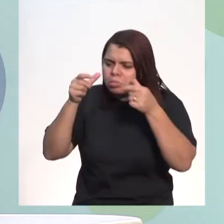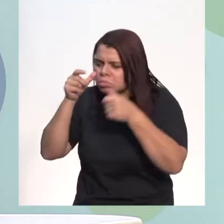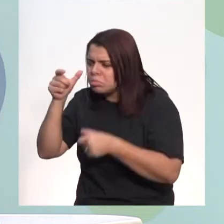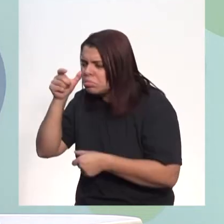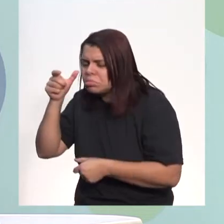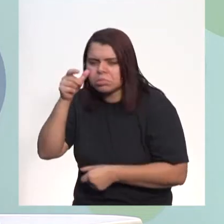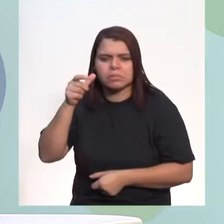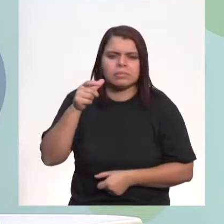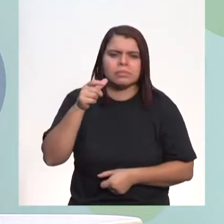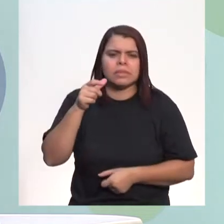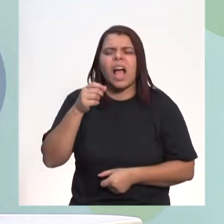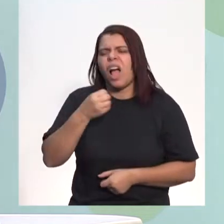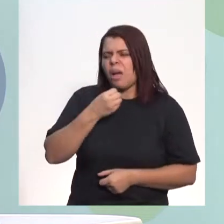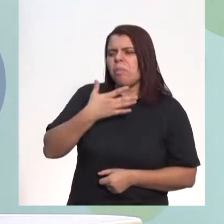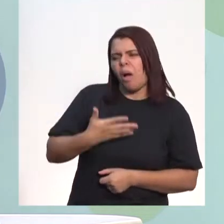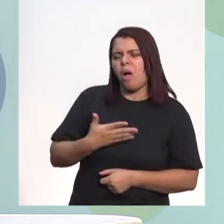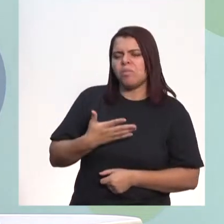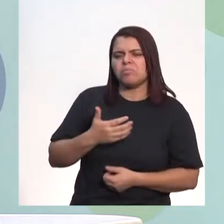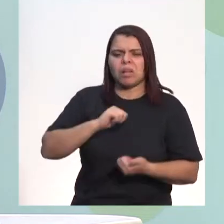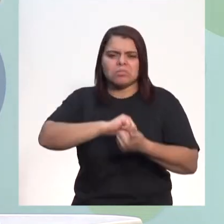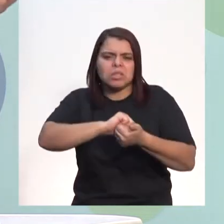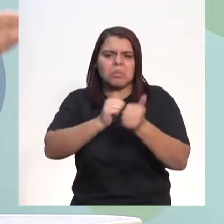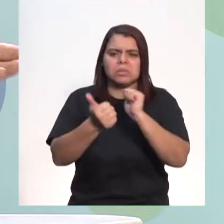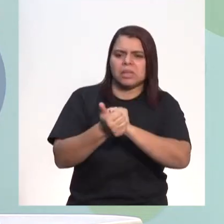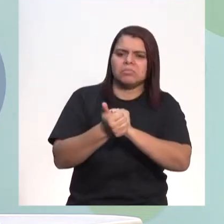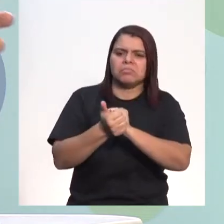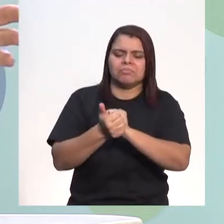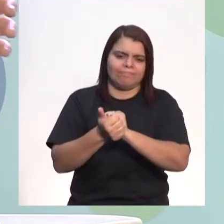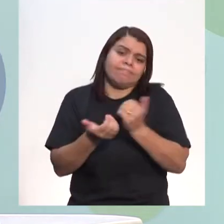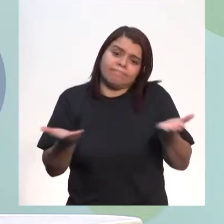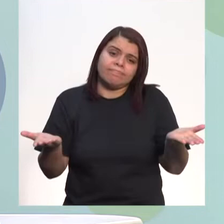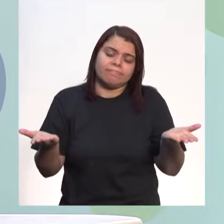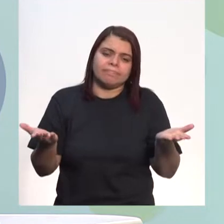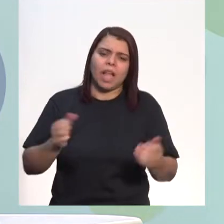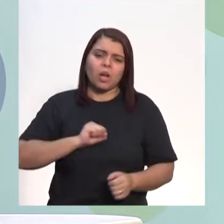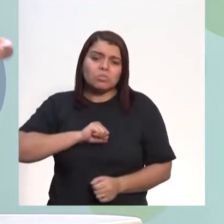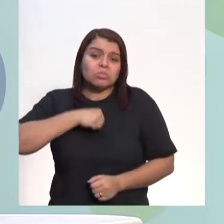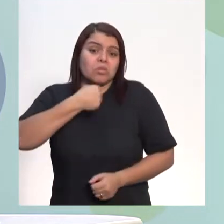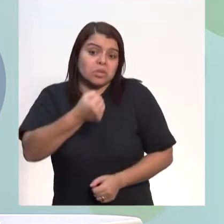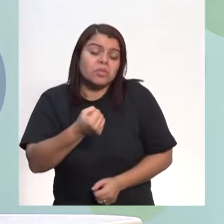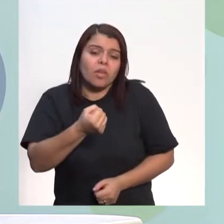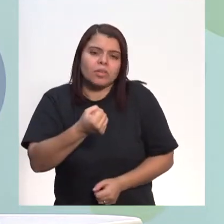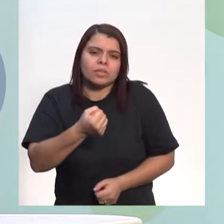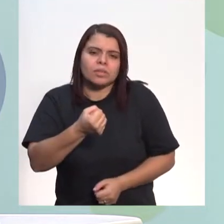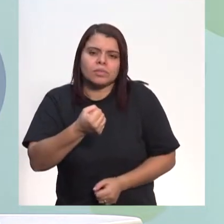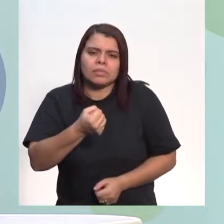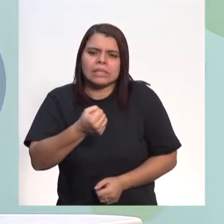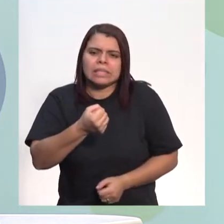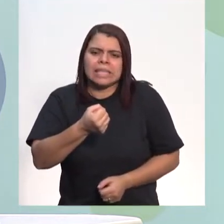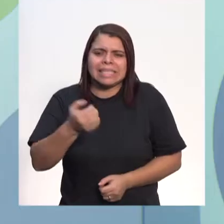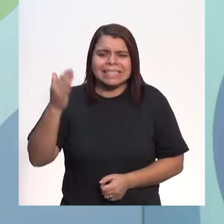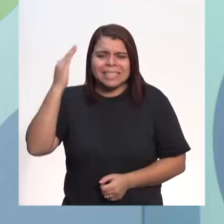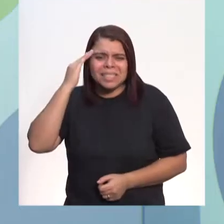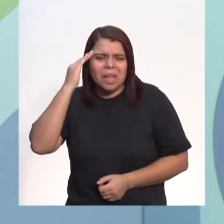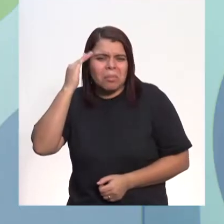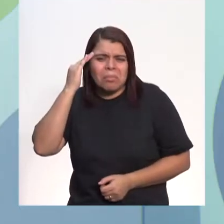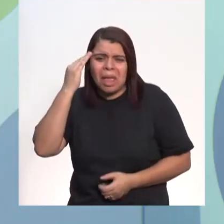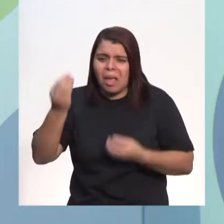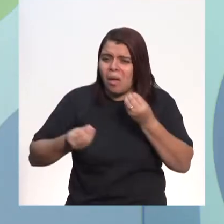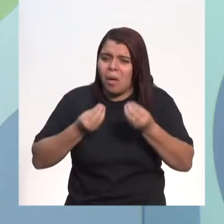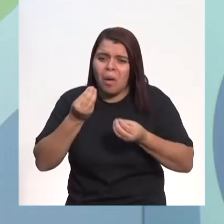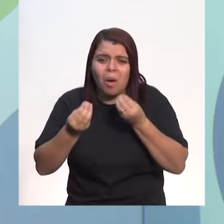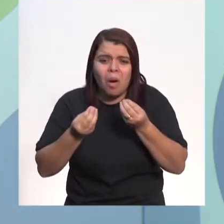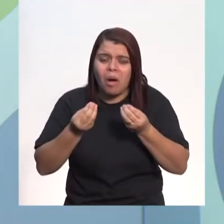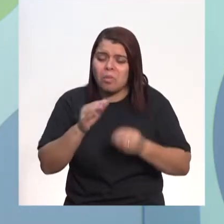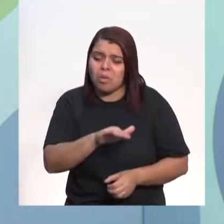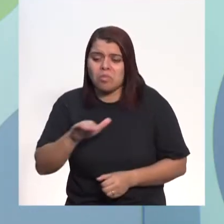né? Porque é um desafio, porque levantar realmente o diagnóstico para saber exatamente em que fase, ou que etapa que ele se